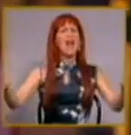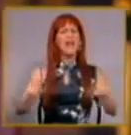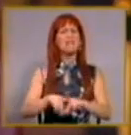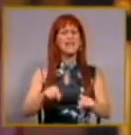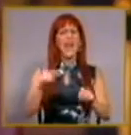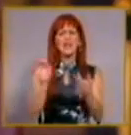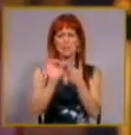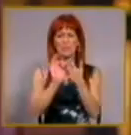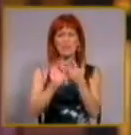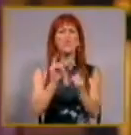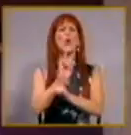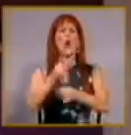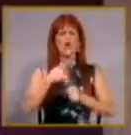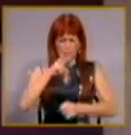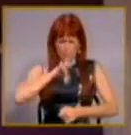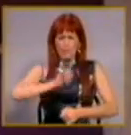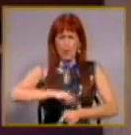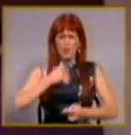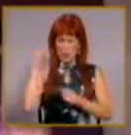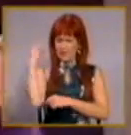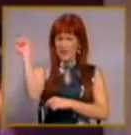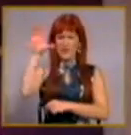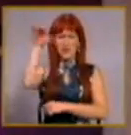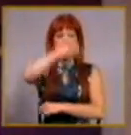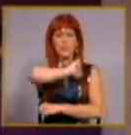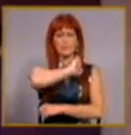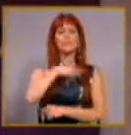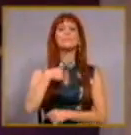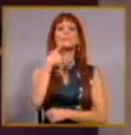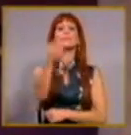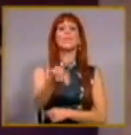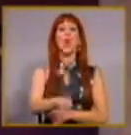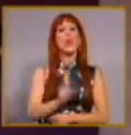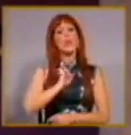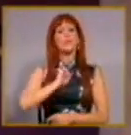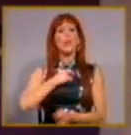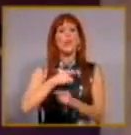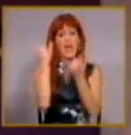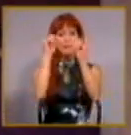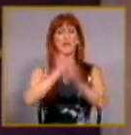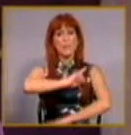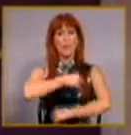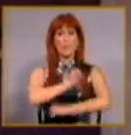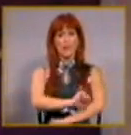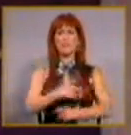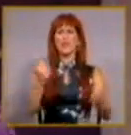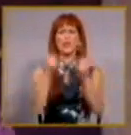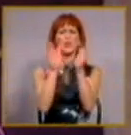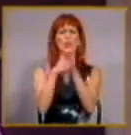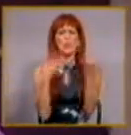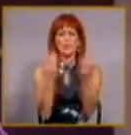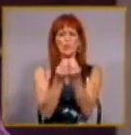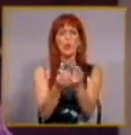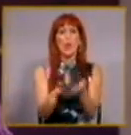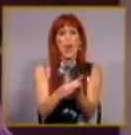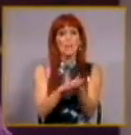Estas são as premissas, de facto, para que Portugal possa sair desta situação e afirmarmos aquilo que é a nossa independência, a nossa soberania. Tudo isto é que está